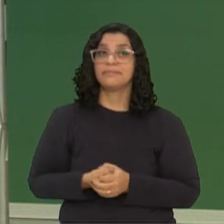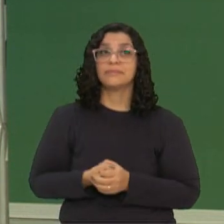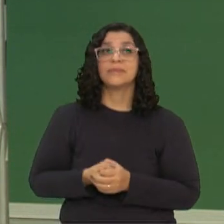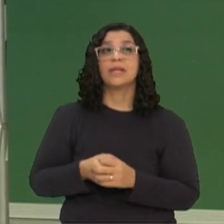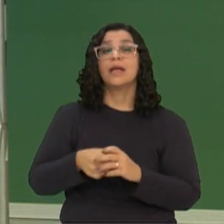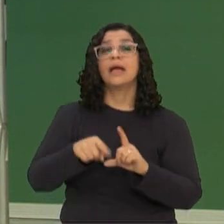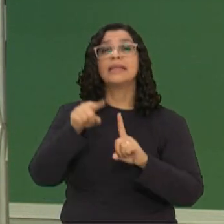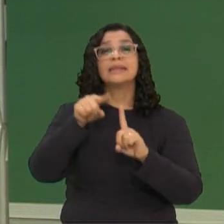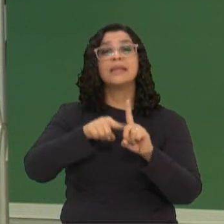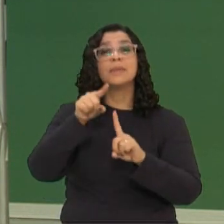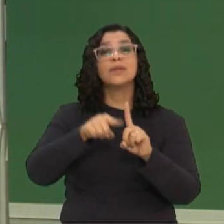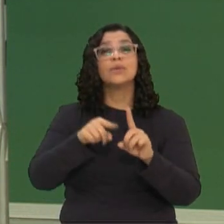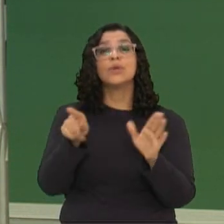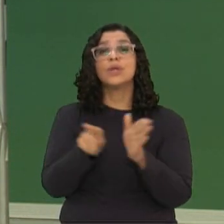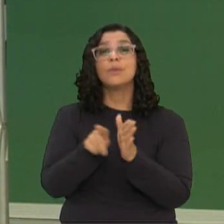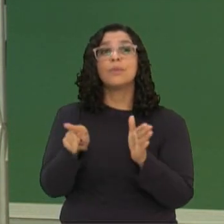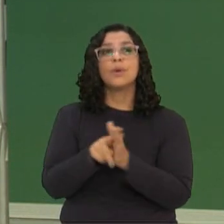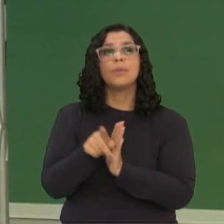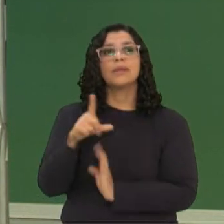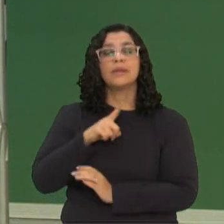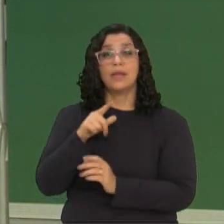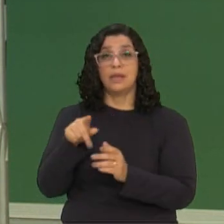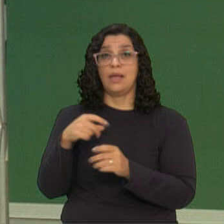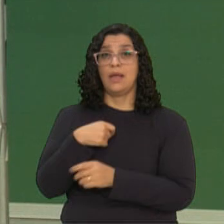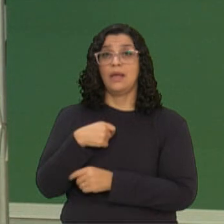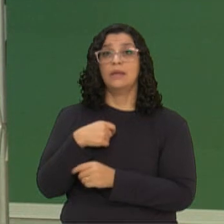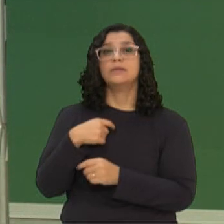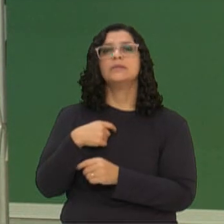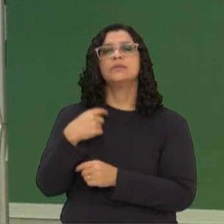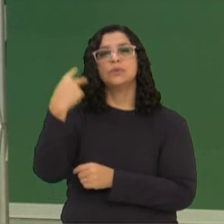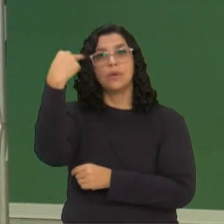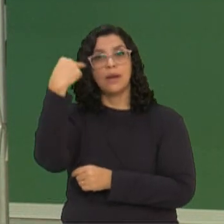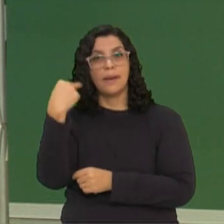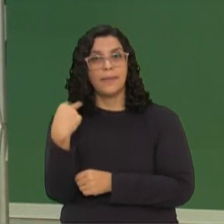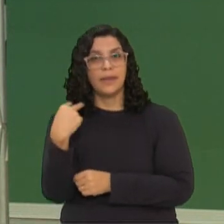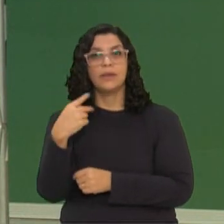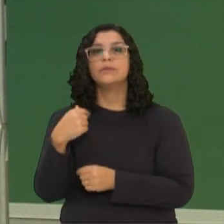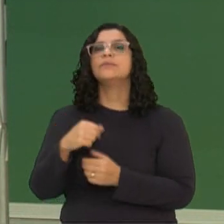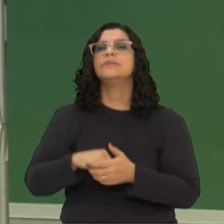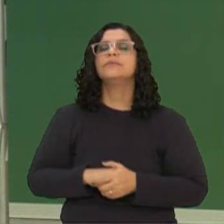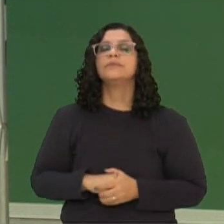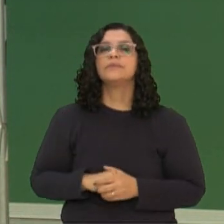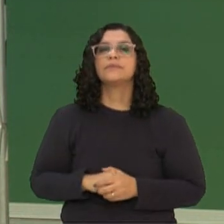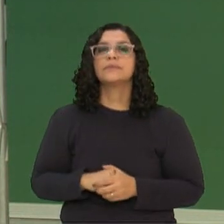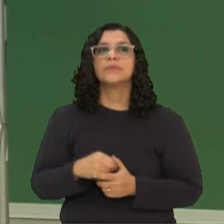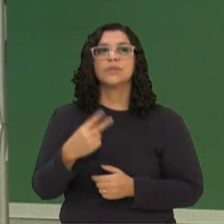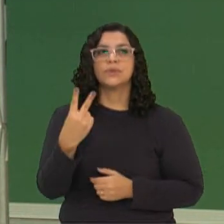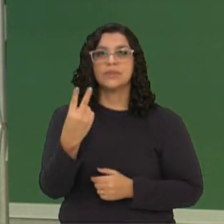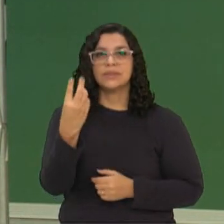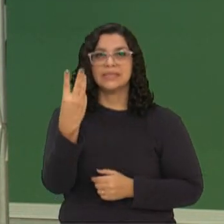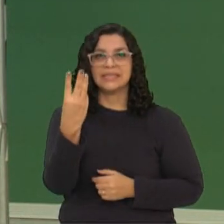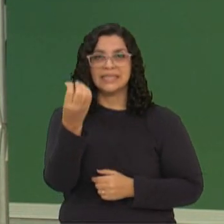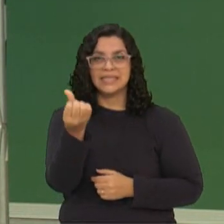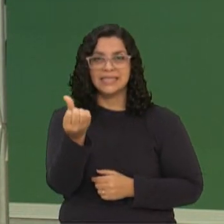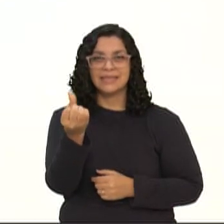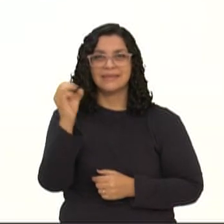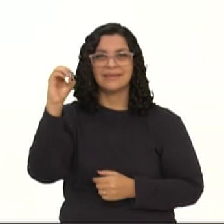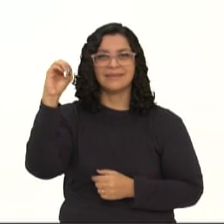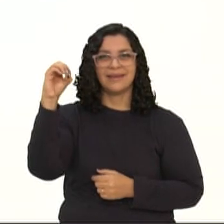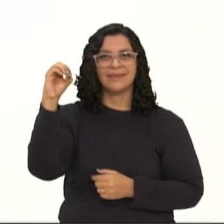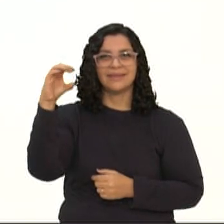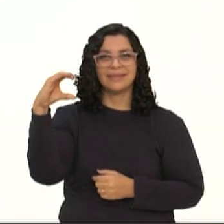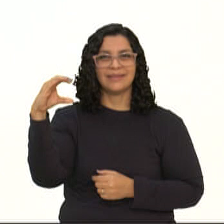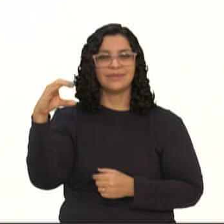E a temperatura de desnaturação do cabelo, 236 graus